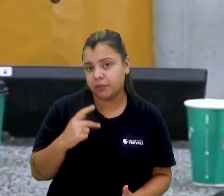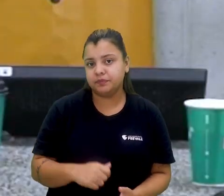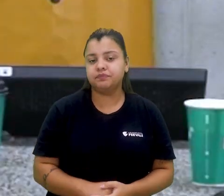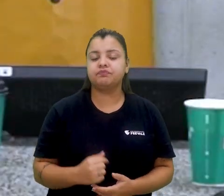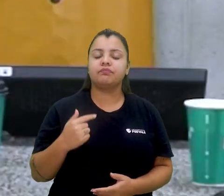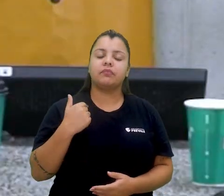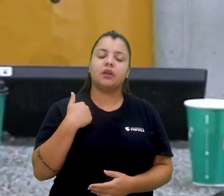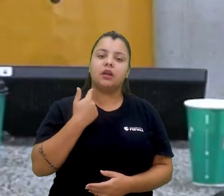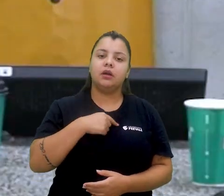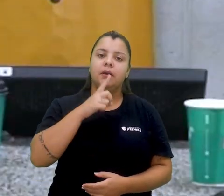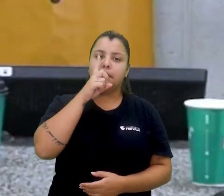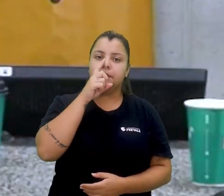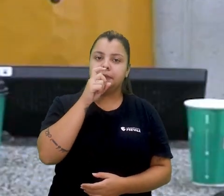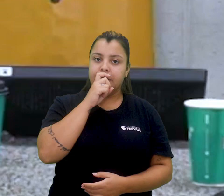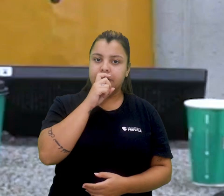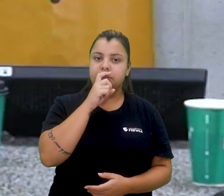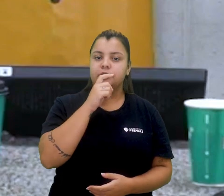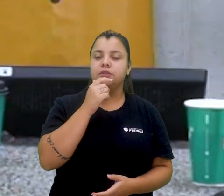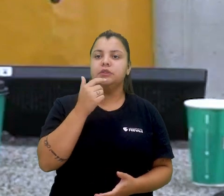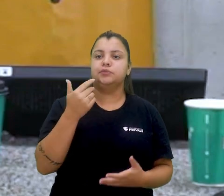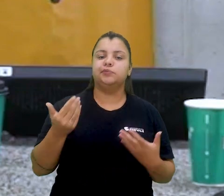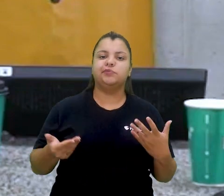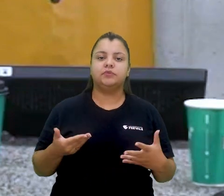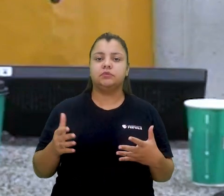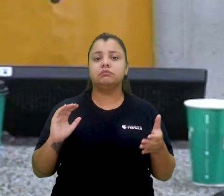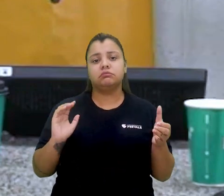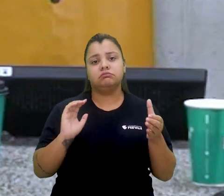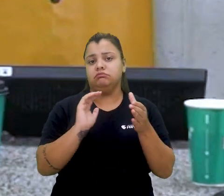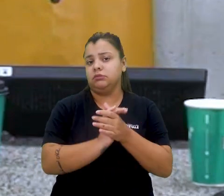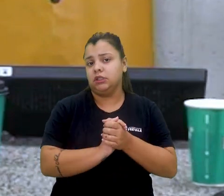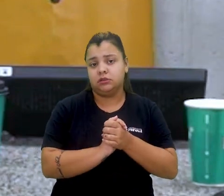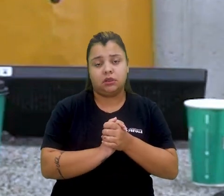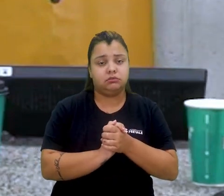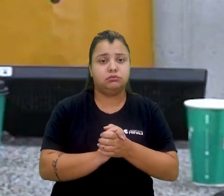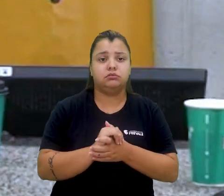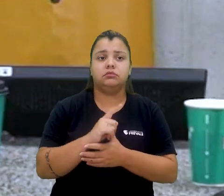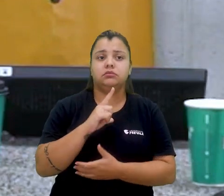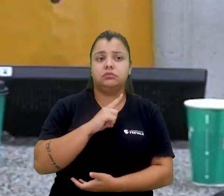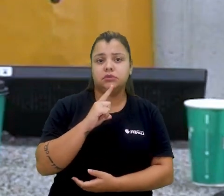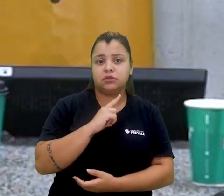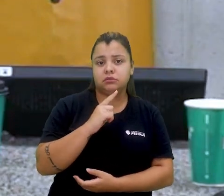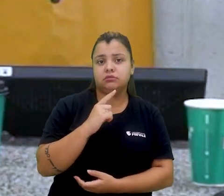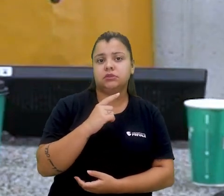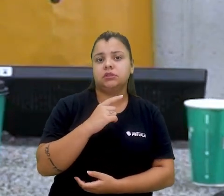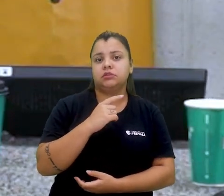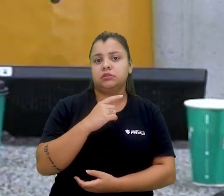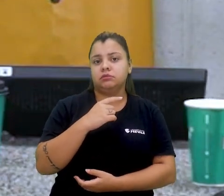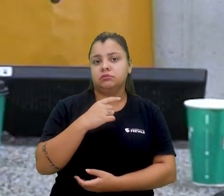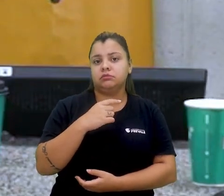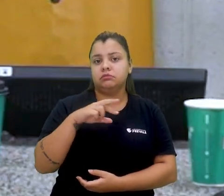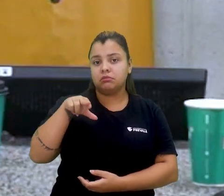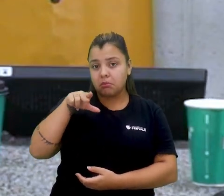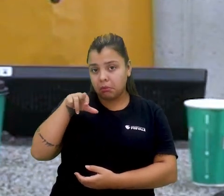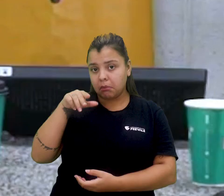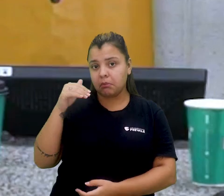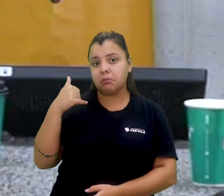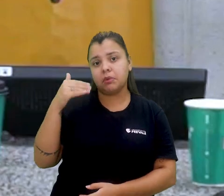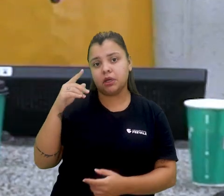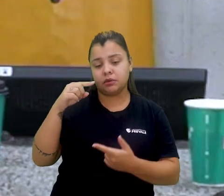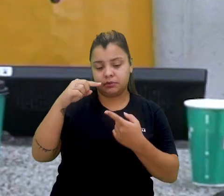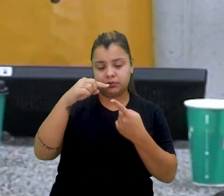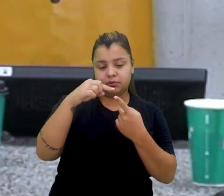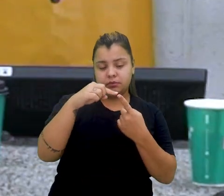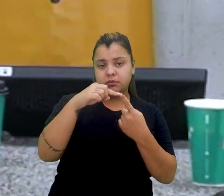meus pais são casados eu tenho uma irmã tinha uma irmã mais velha Camila